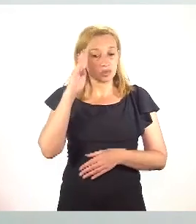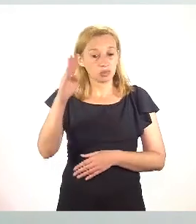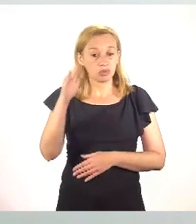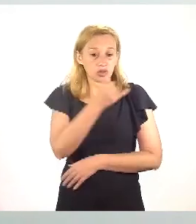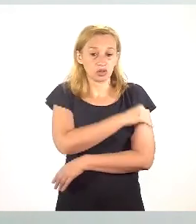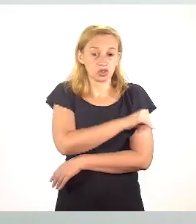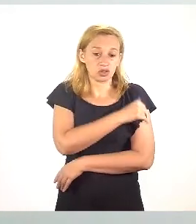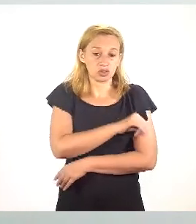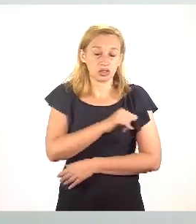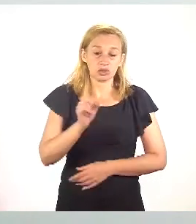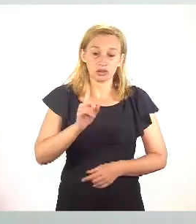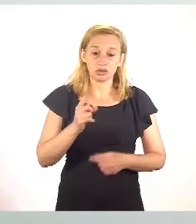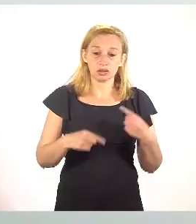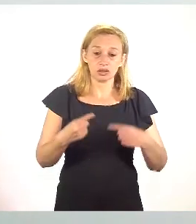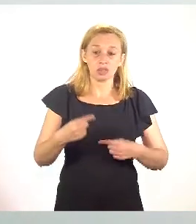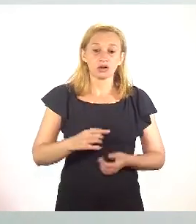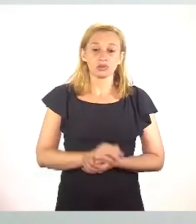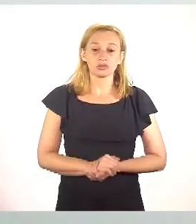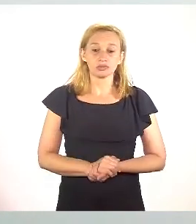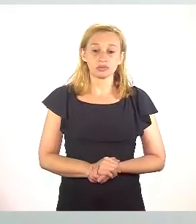uma commodity?